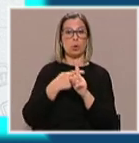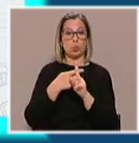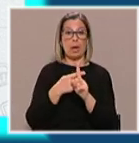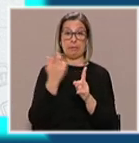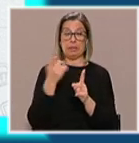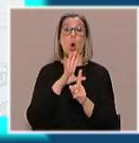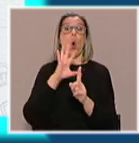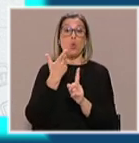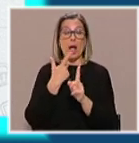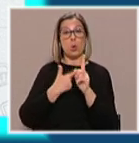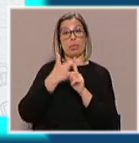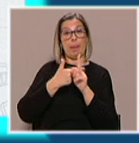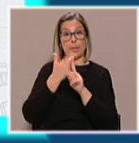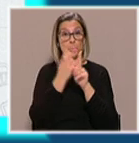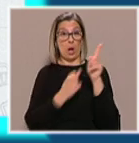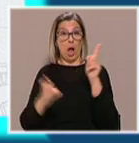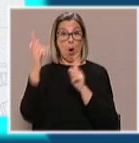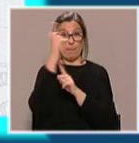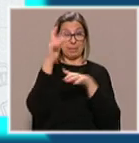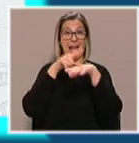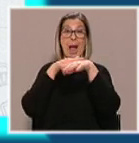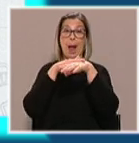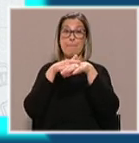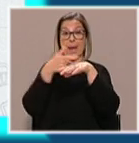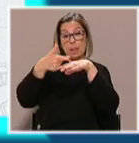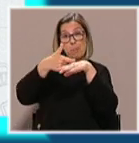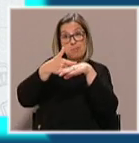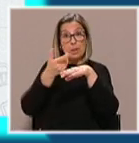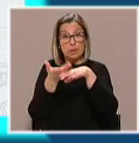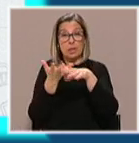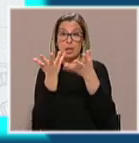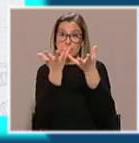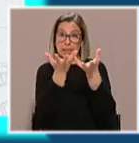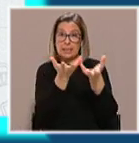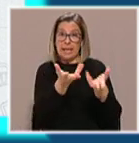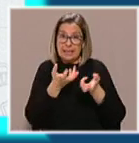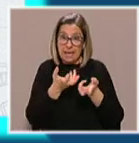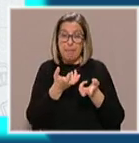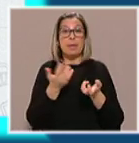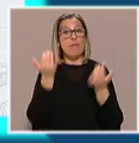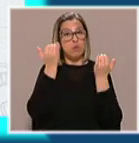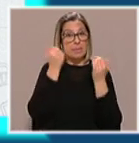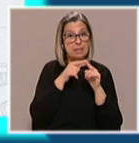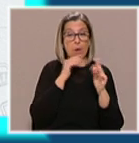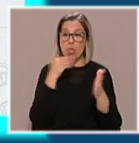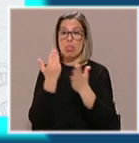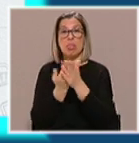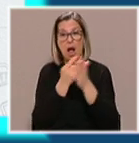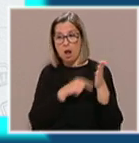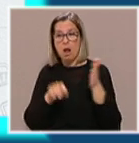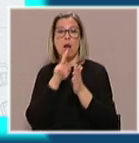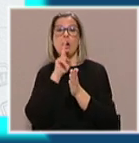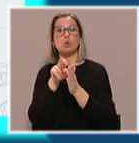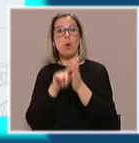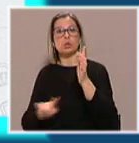da temperatura, os termorreceptores da pele fazem essa percepção, encaminham uma resposta para o hipotálamo, que